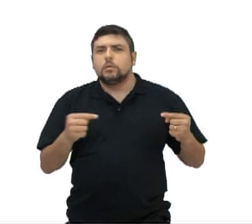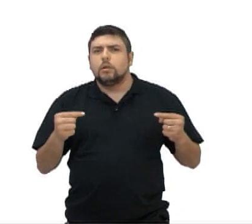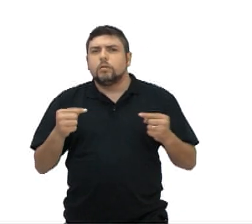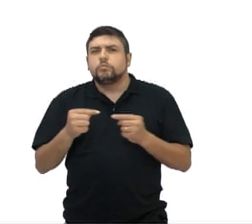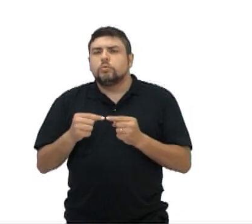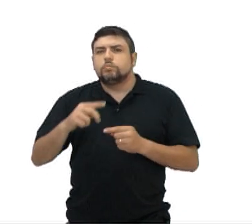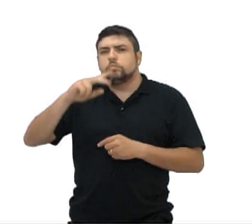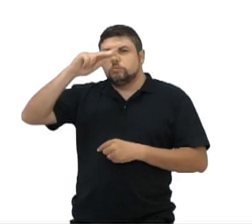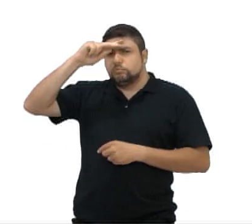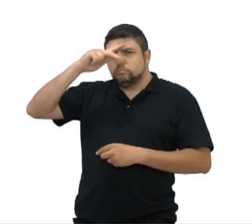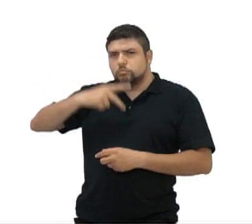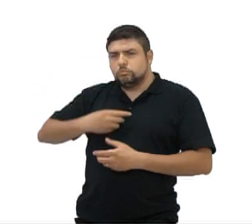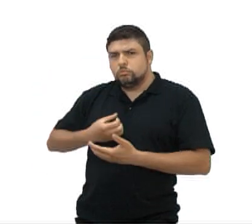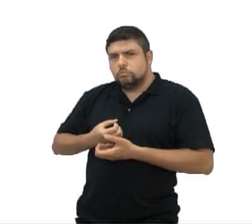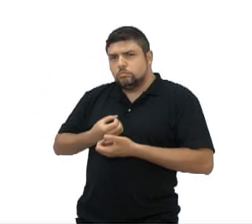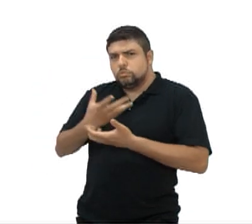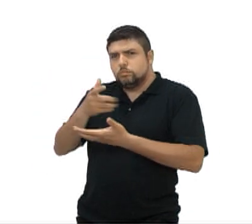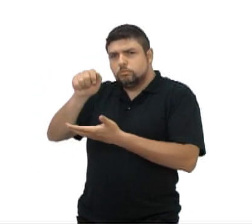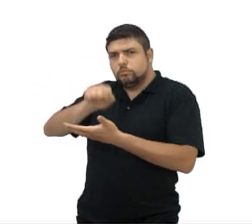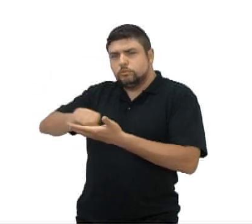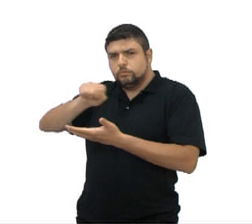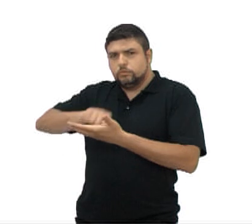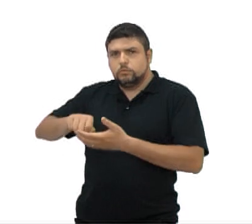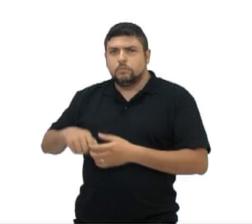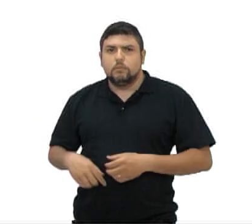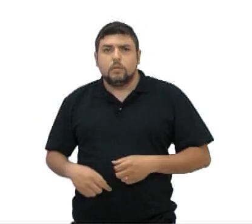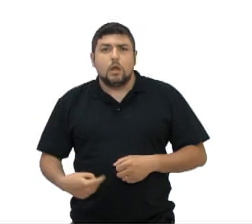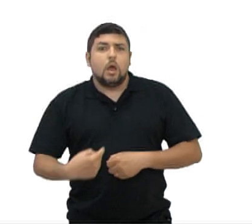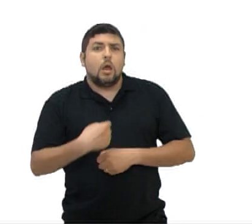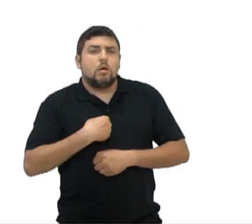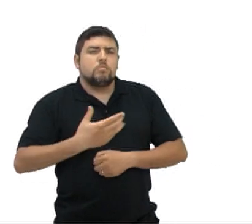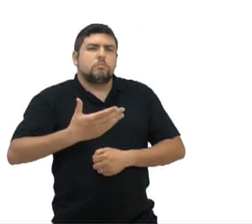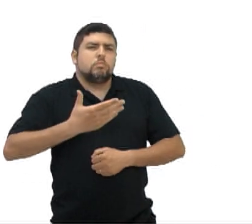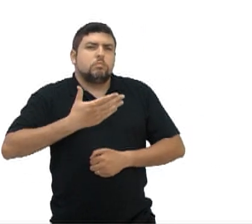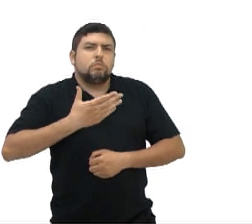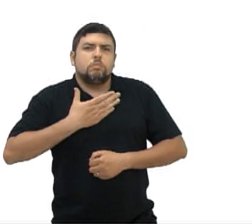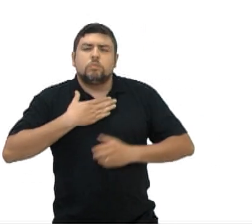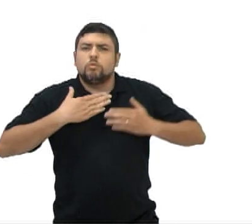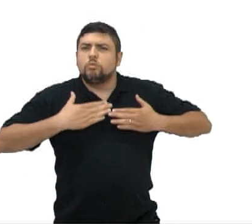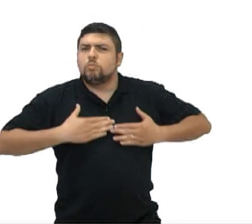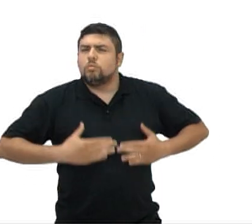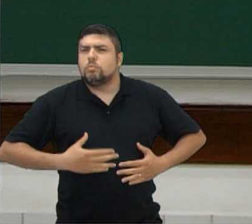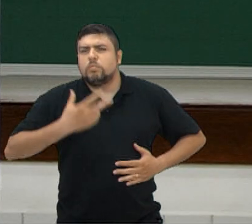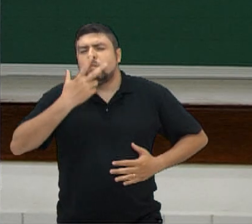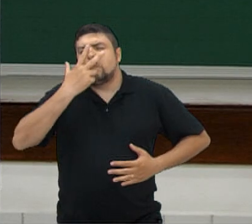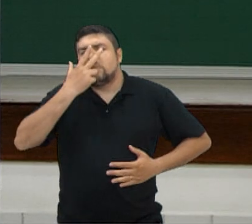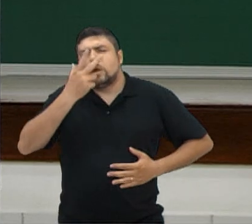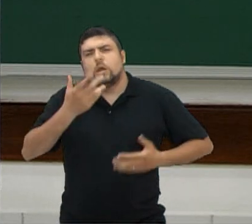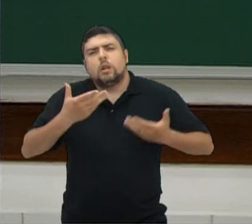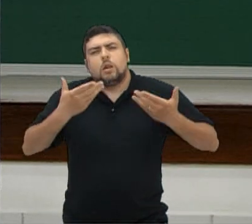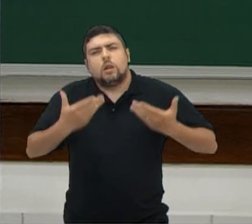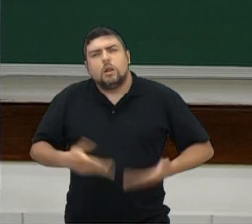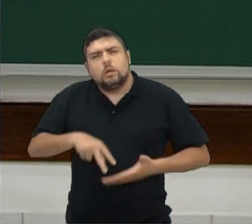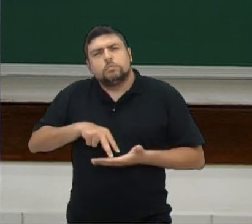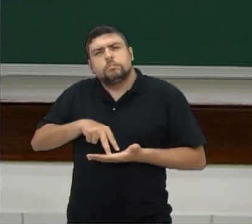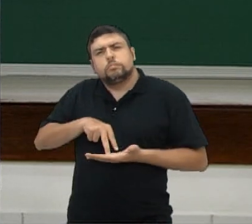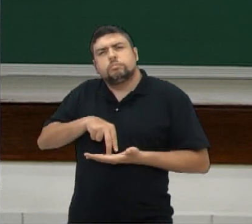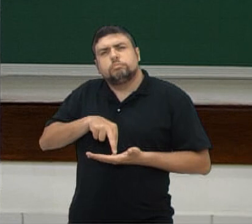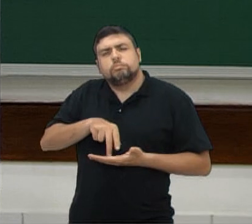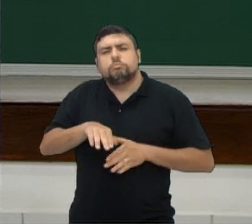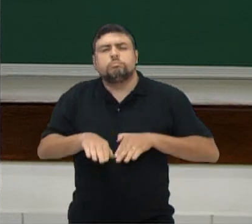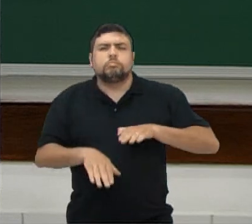texto autobiográfico, né, é aquela que diz, o meu corpo deixou de pesar. Né? Então, essa frase, o meu, se refere a um eu,